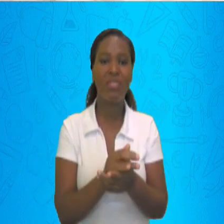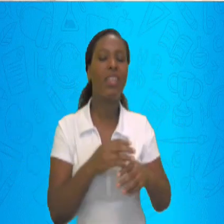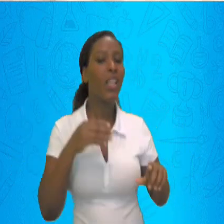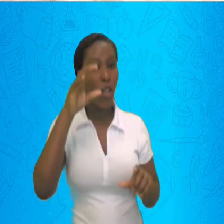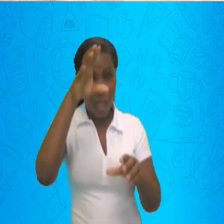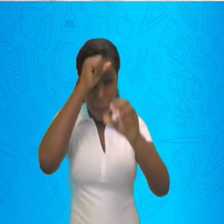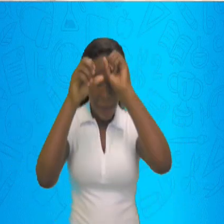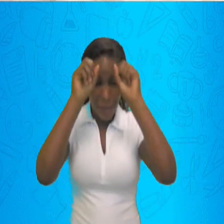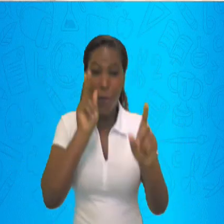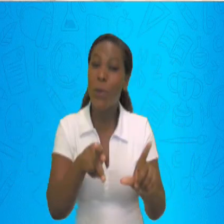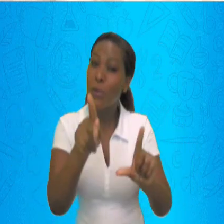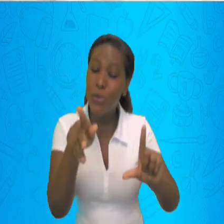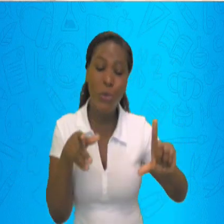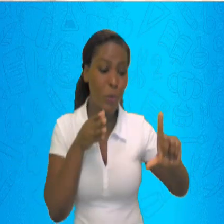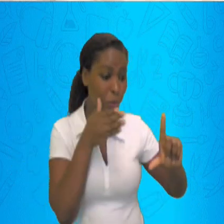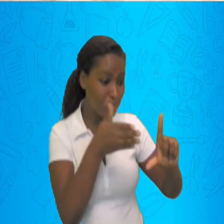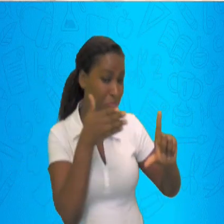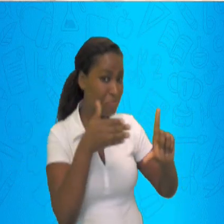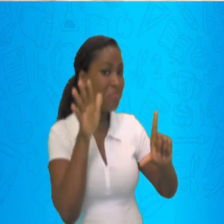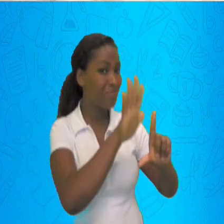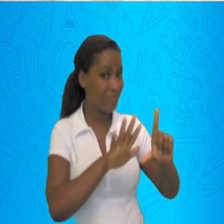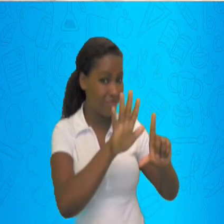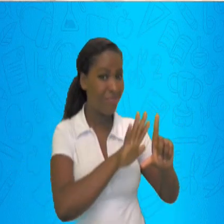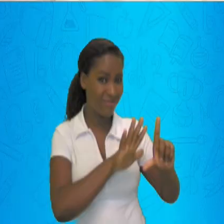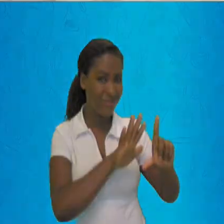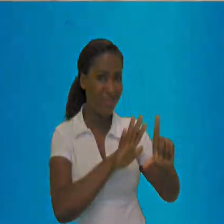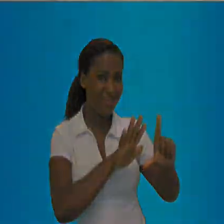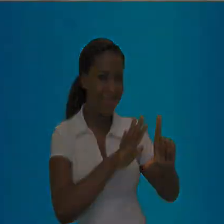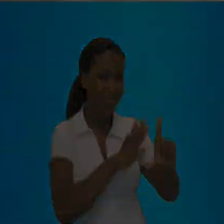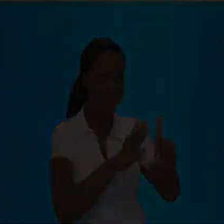Continue aprendendo e participe do campeonato.